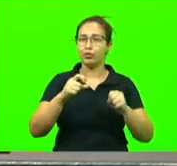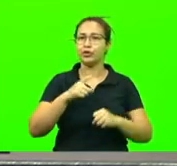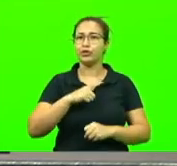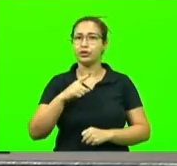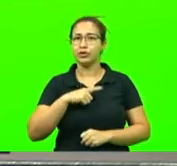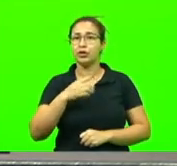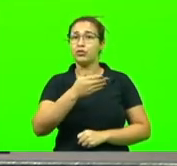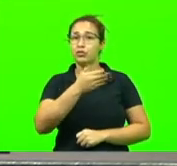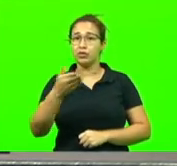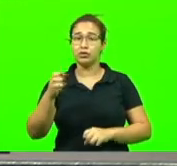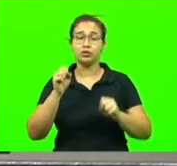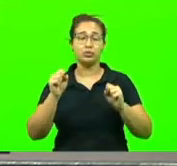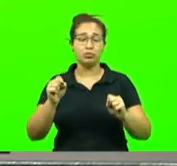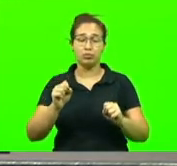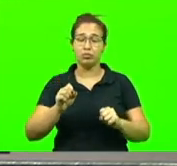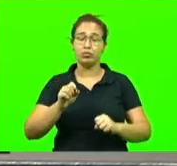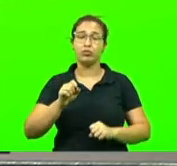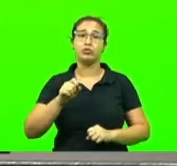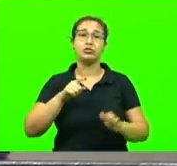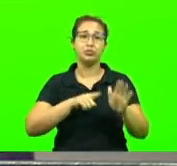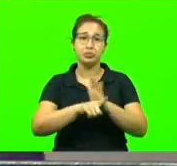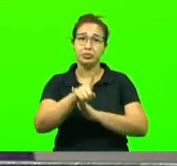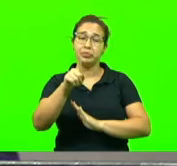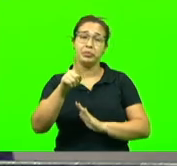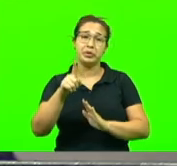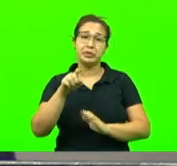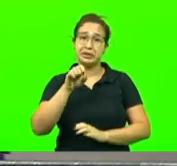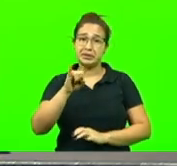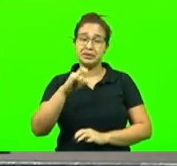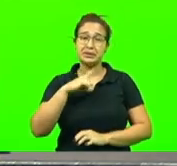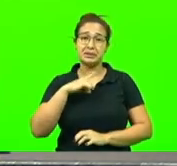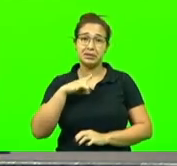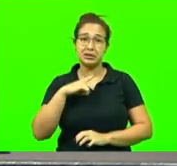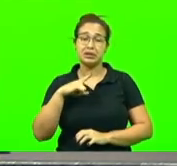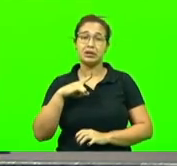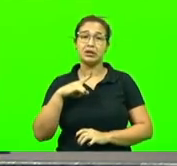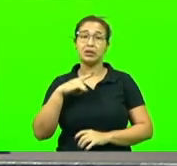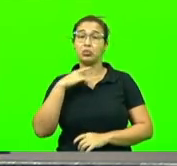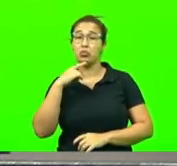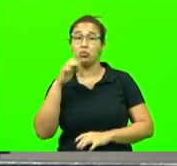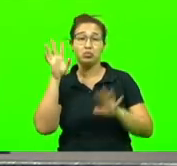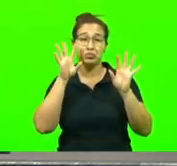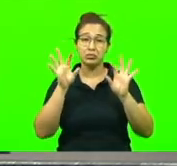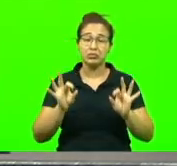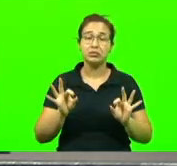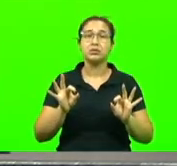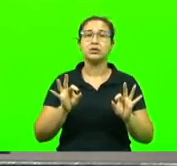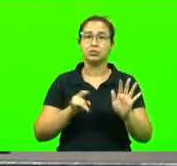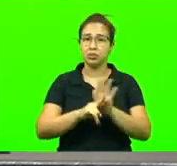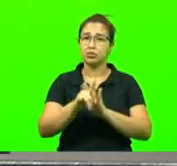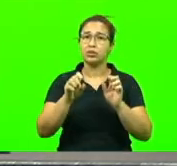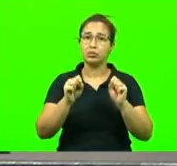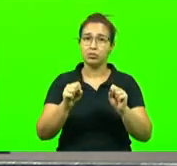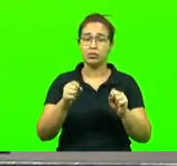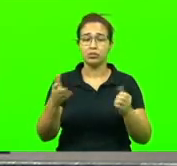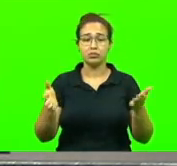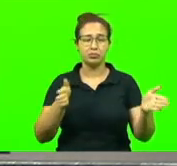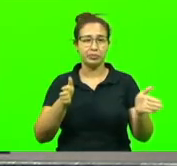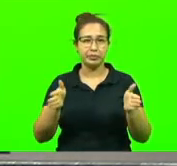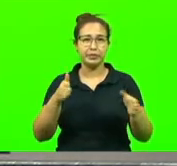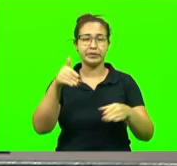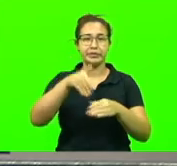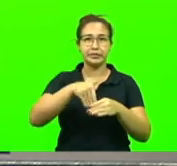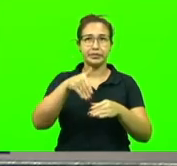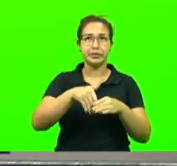têm a liberdade de levantar ou quando de oportuno, a não ser nesse momento que nós estamos em processo de